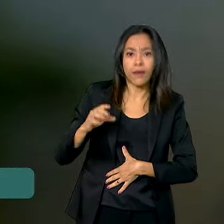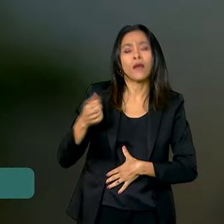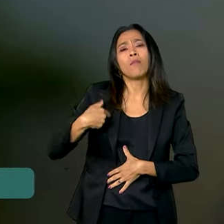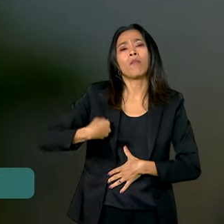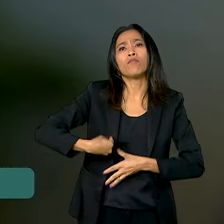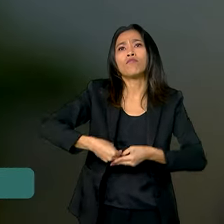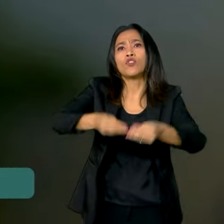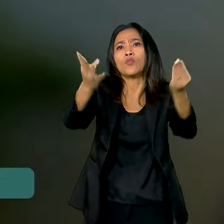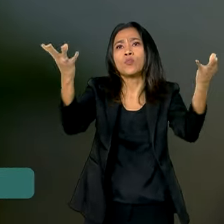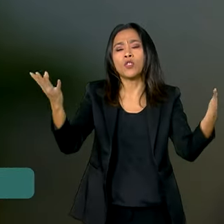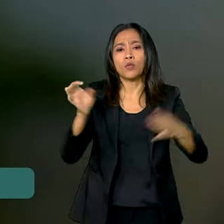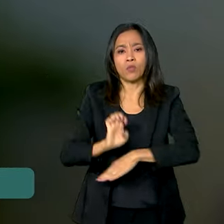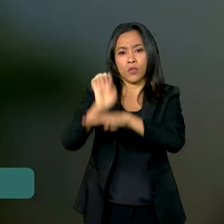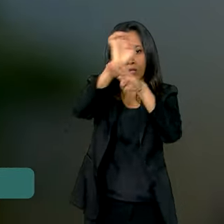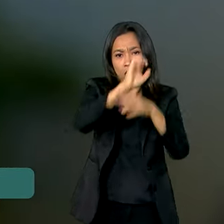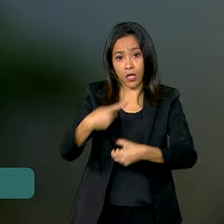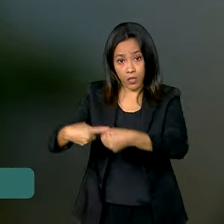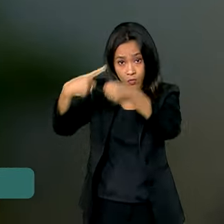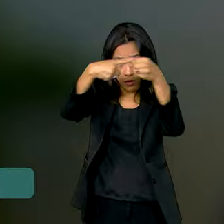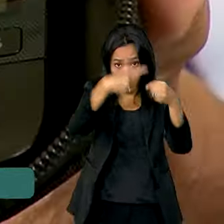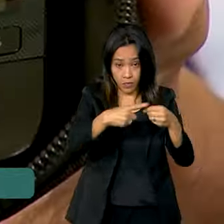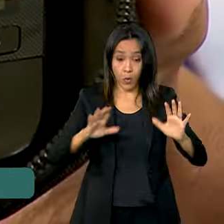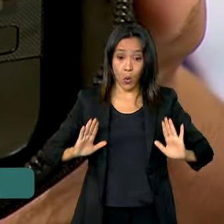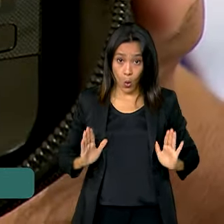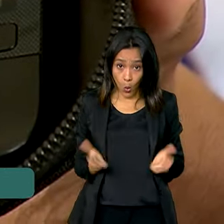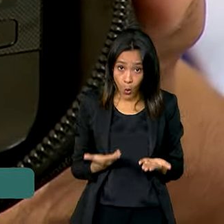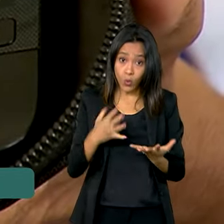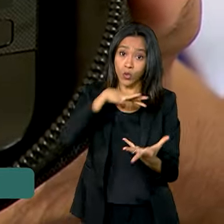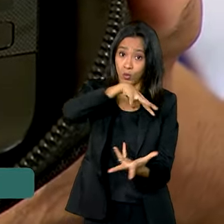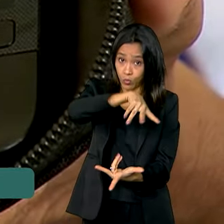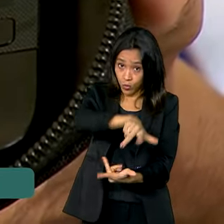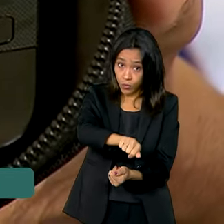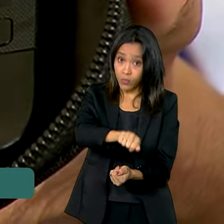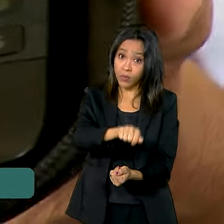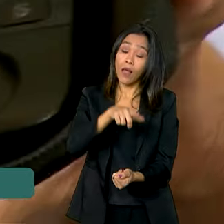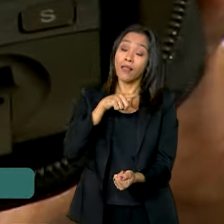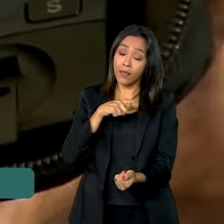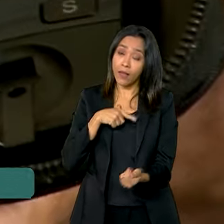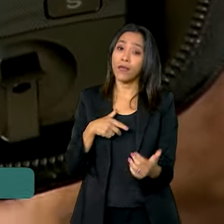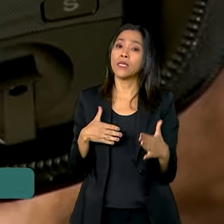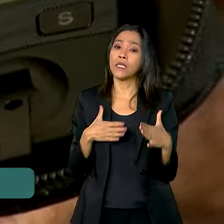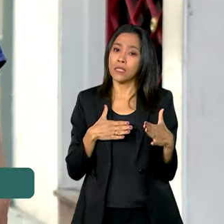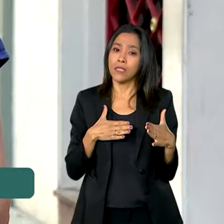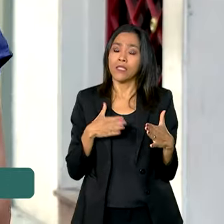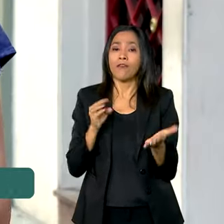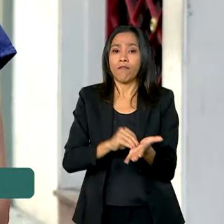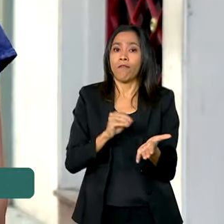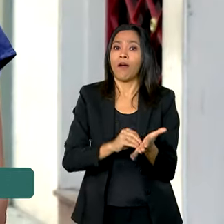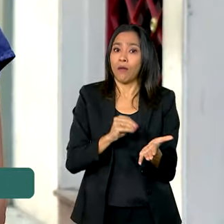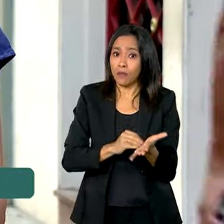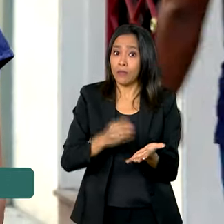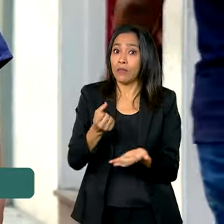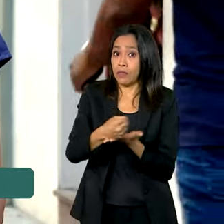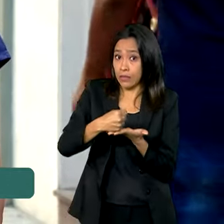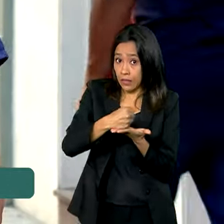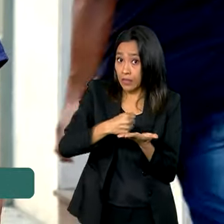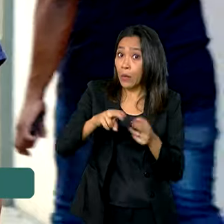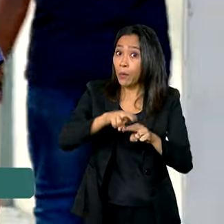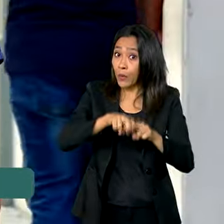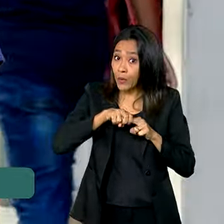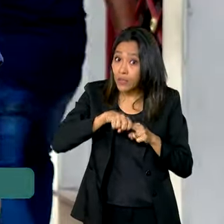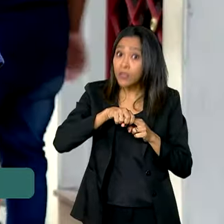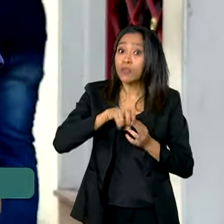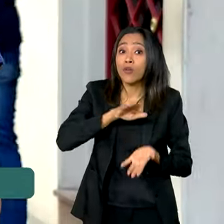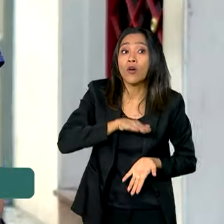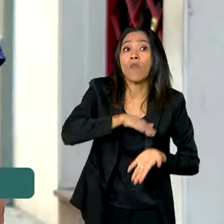e municípios de todo o país. No mundo, atualmente, há restrição de oferta de insulina. Por isso, garantir o abastecimento para o